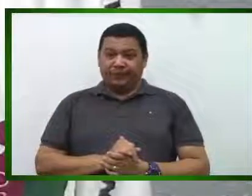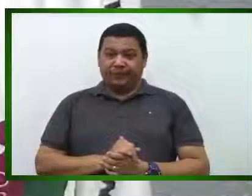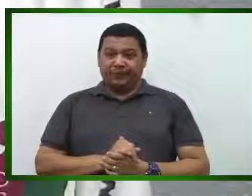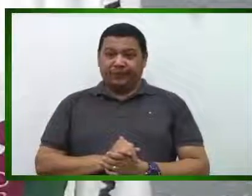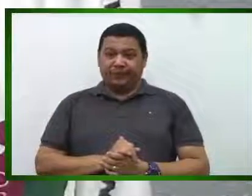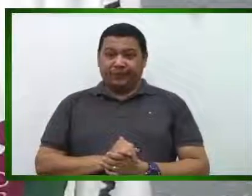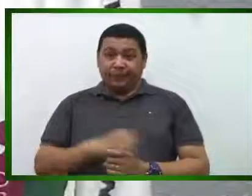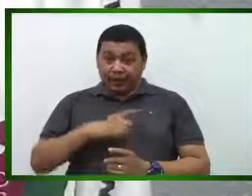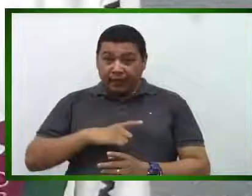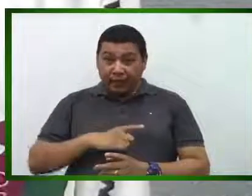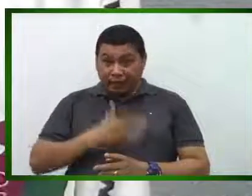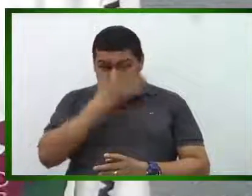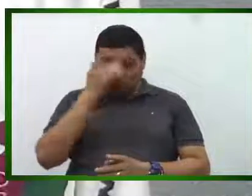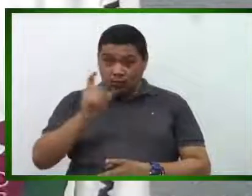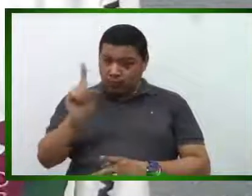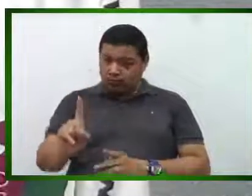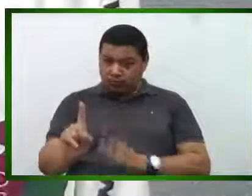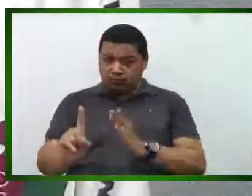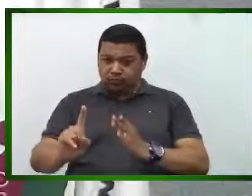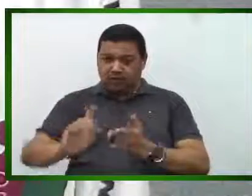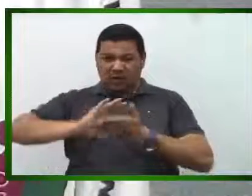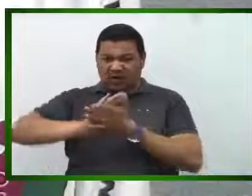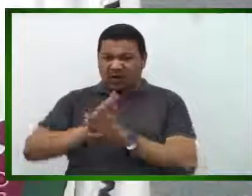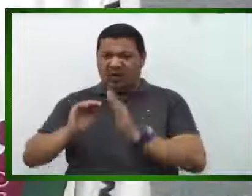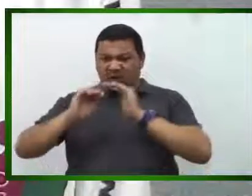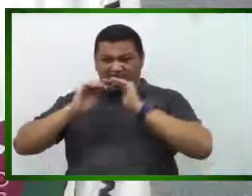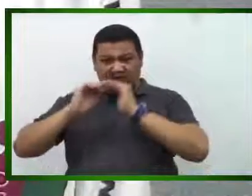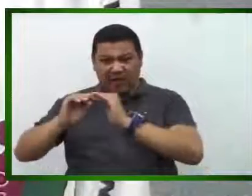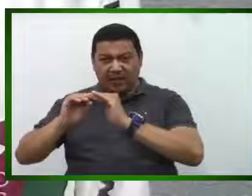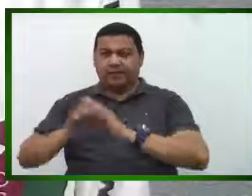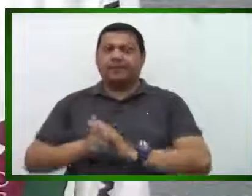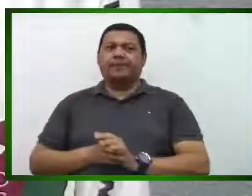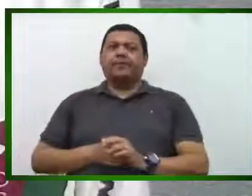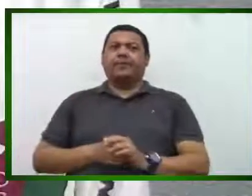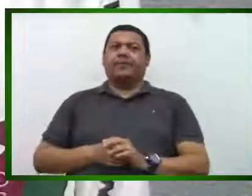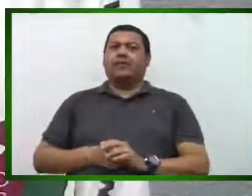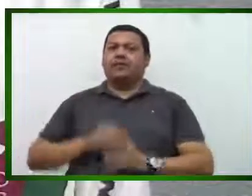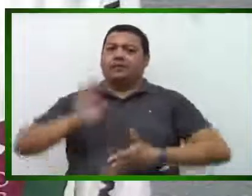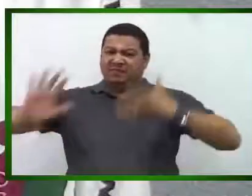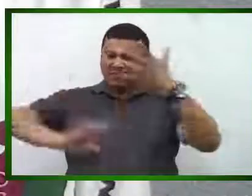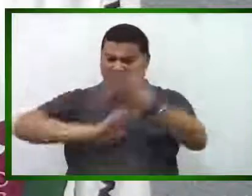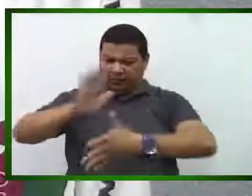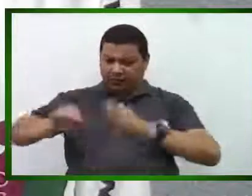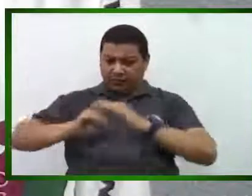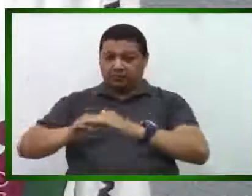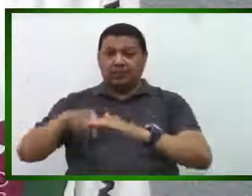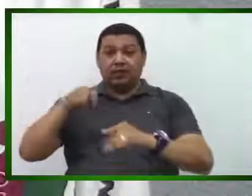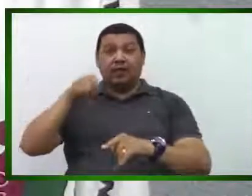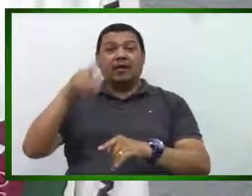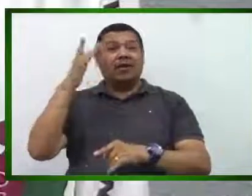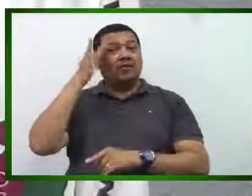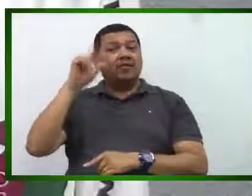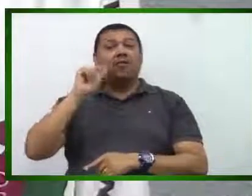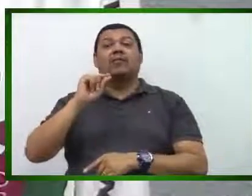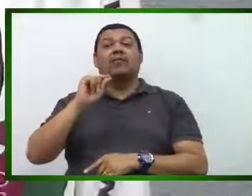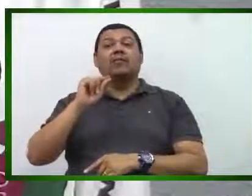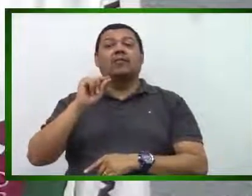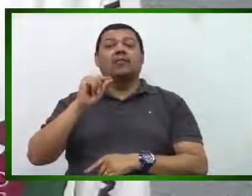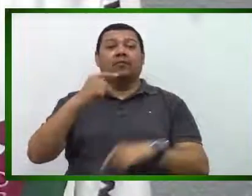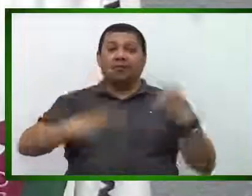desconstruir uma imagem política com palavras, com coisas, mas não sabe o que um político